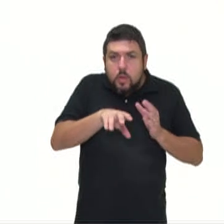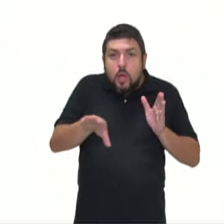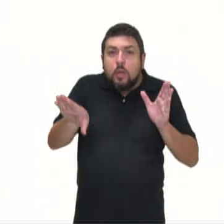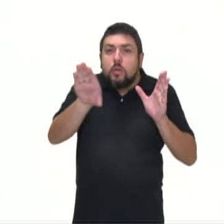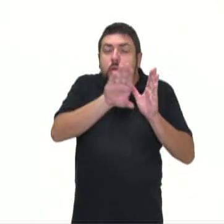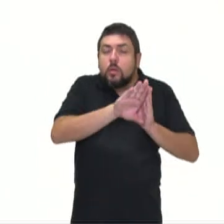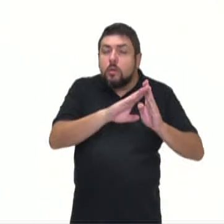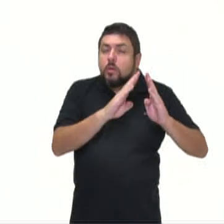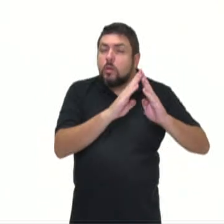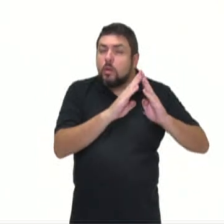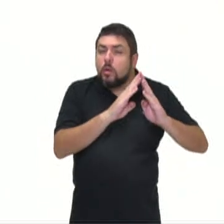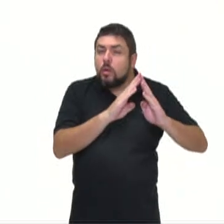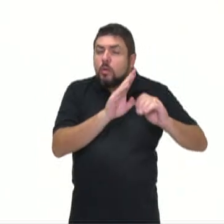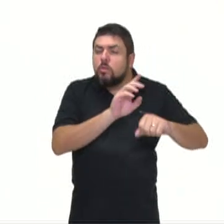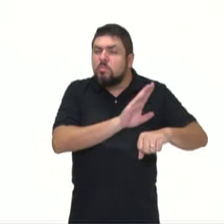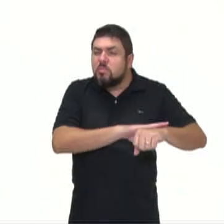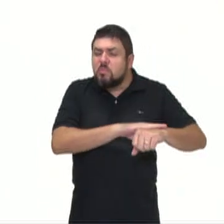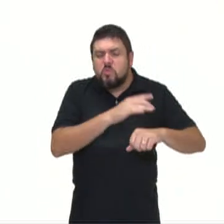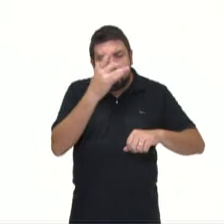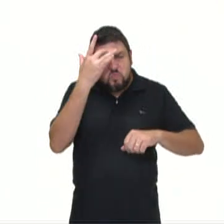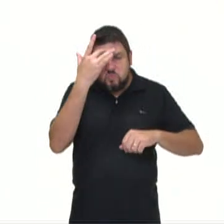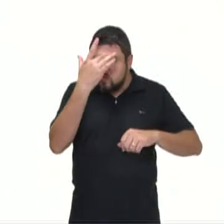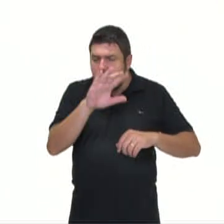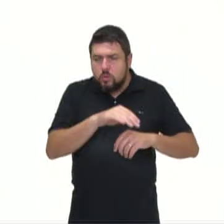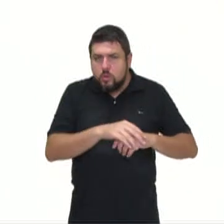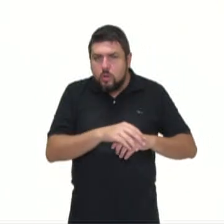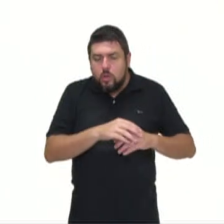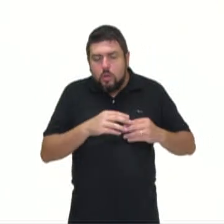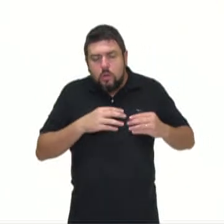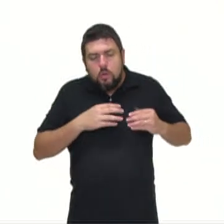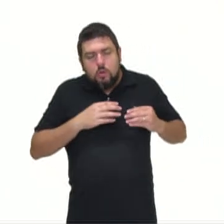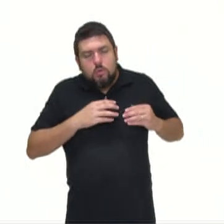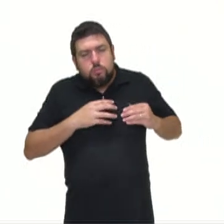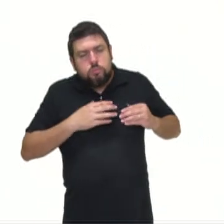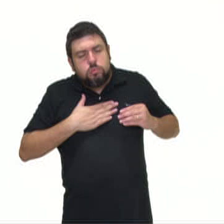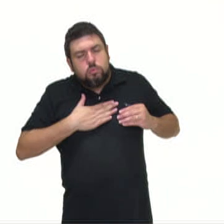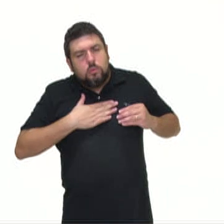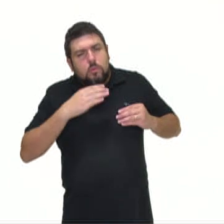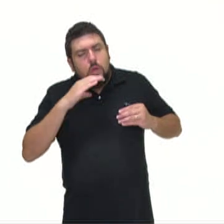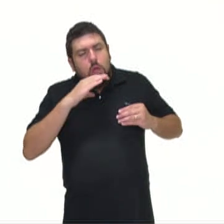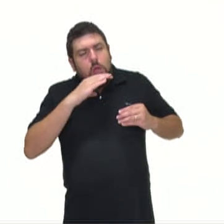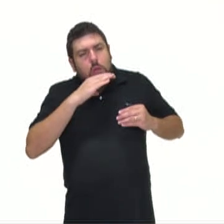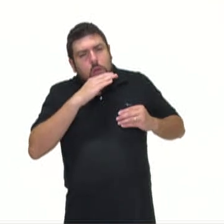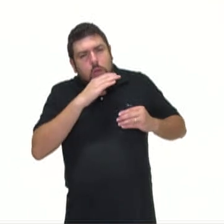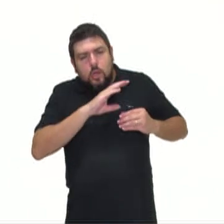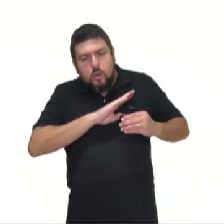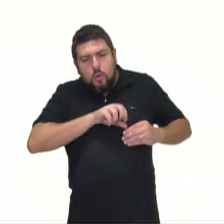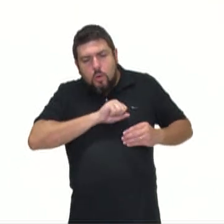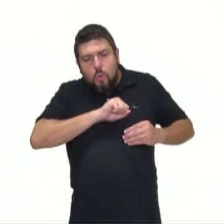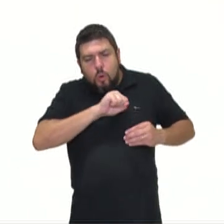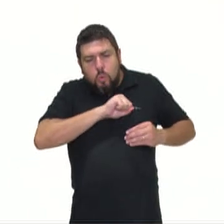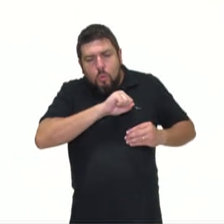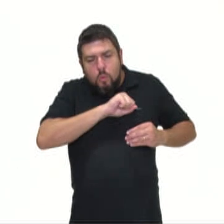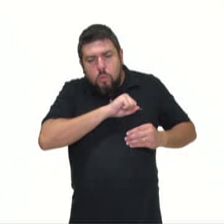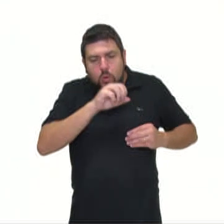casa? Também pouco importa. Meu peito estava quente, meu coração pensativo.